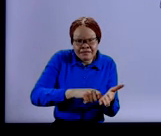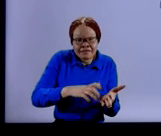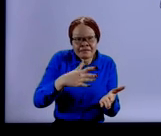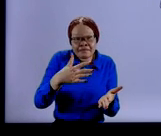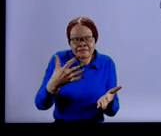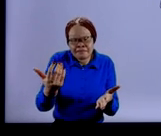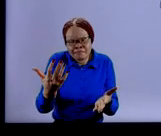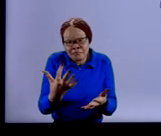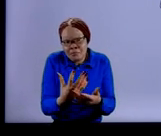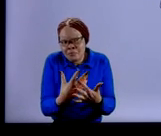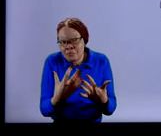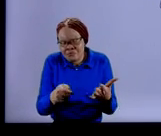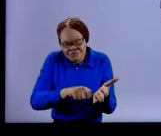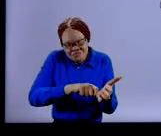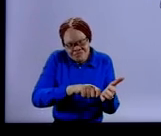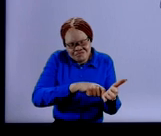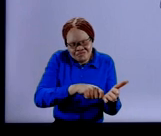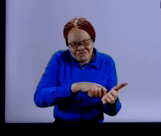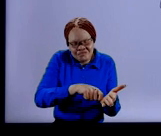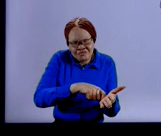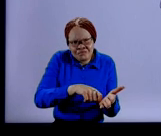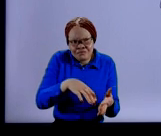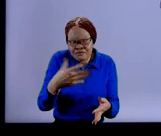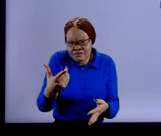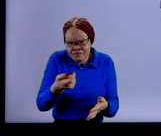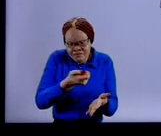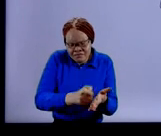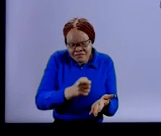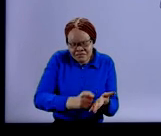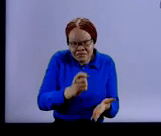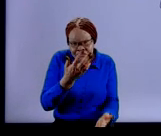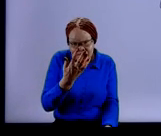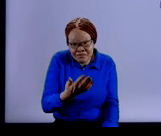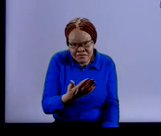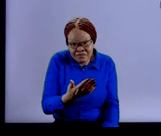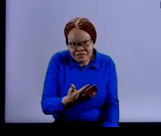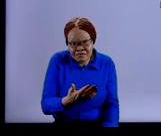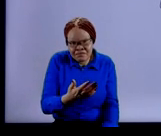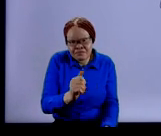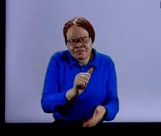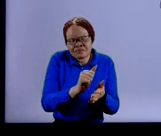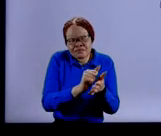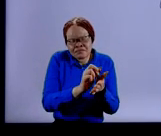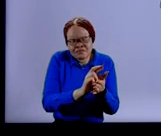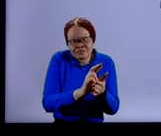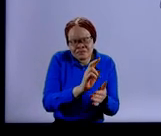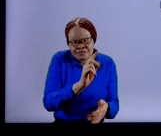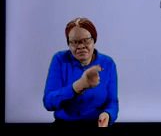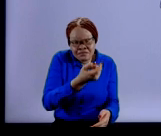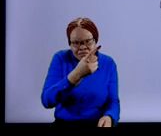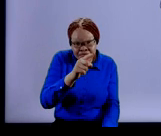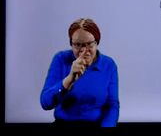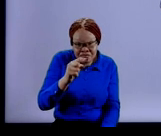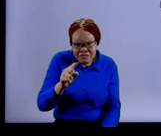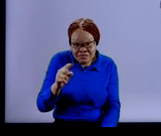e borrachas aqui então Vamos colocar os determinantes